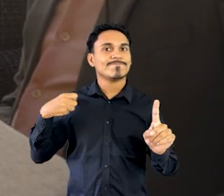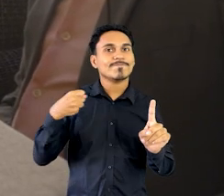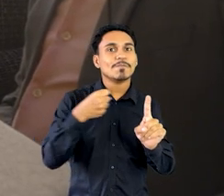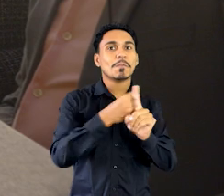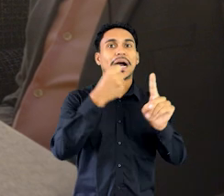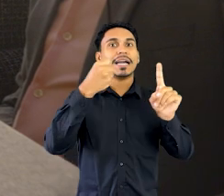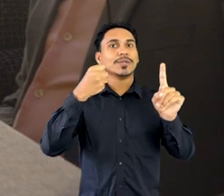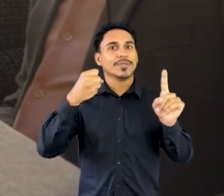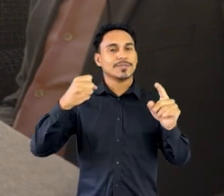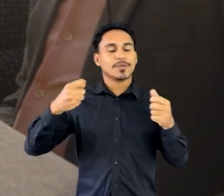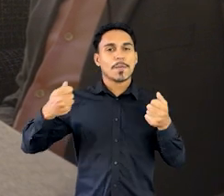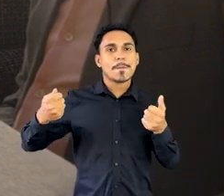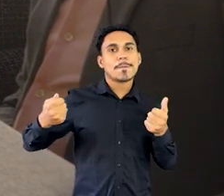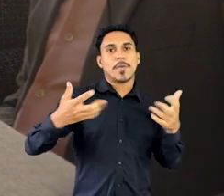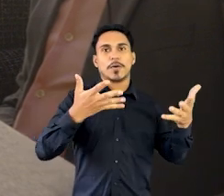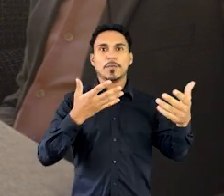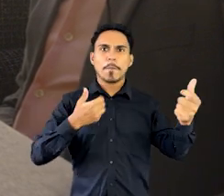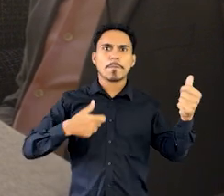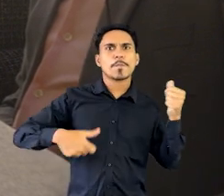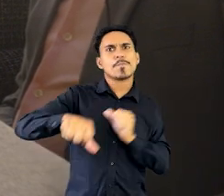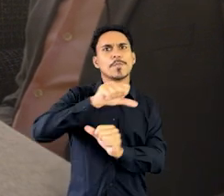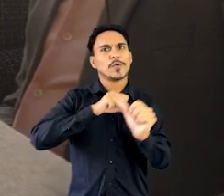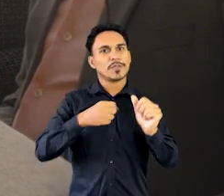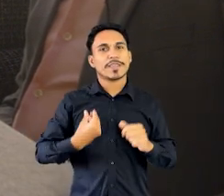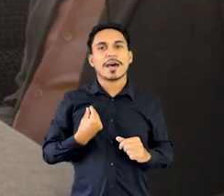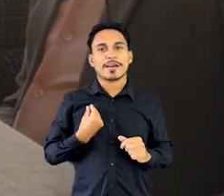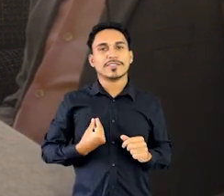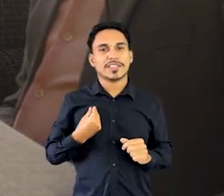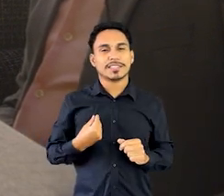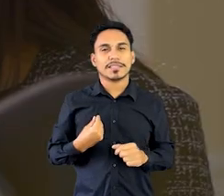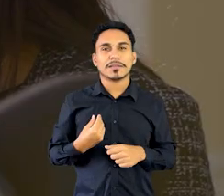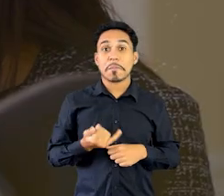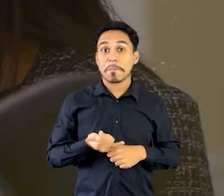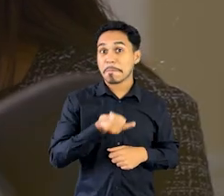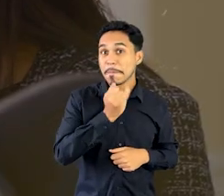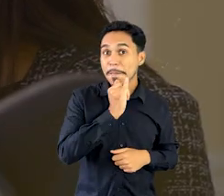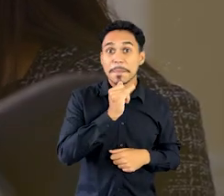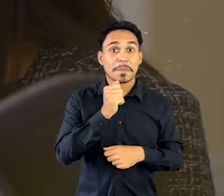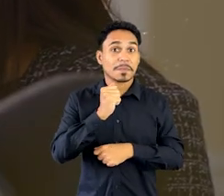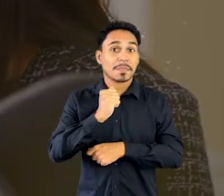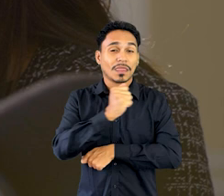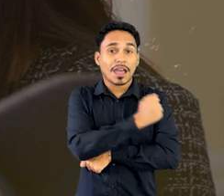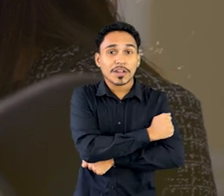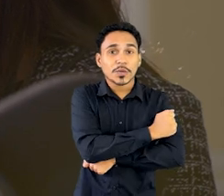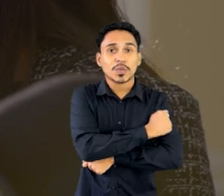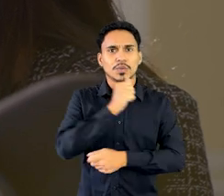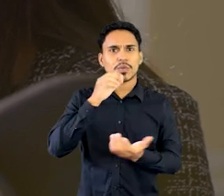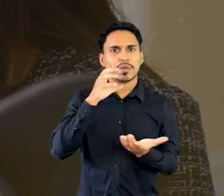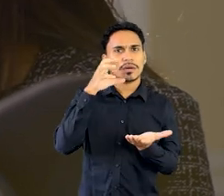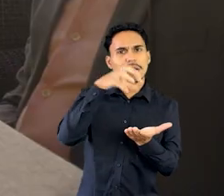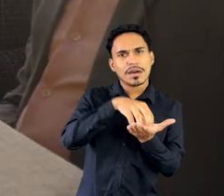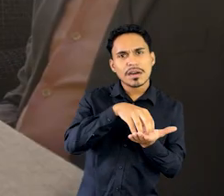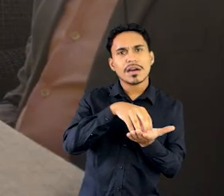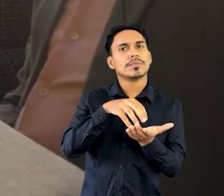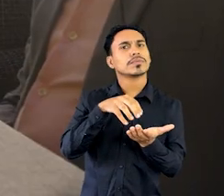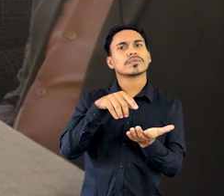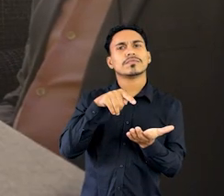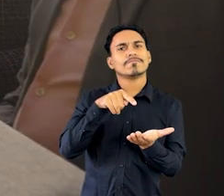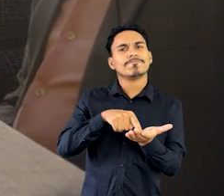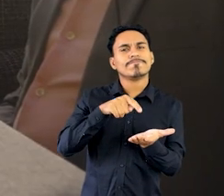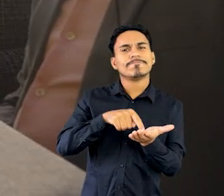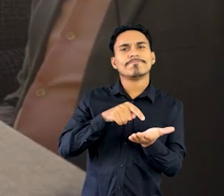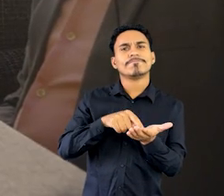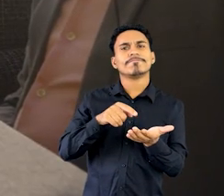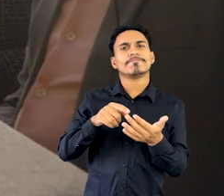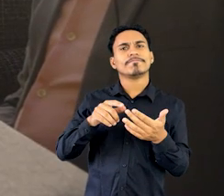o que nós queremos é que como lema da rede transformar vidas então é um aluno do campus do campus eh